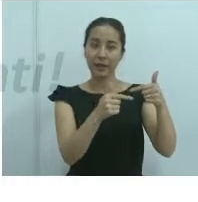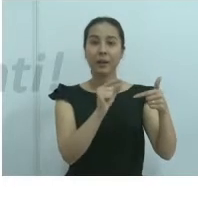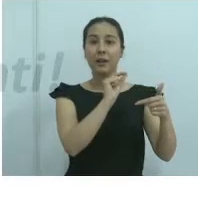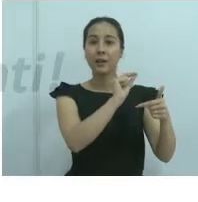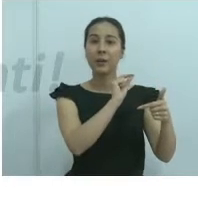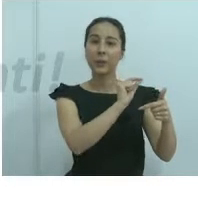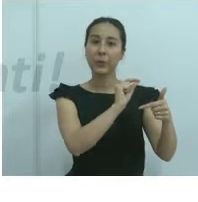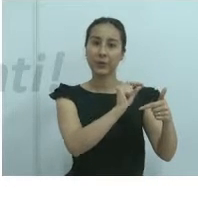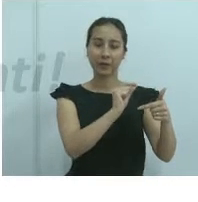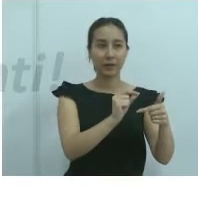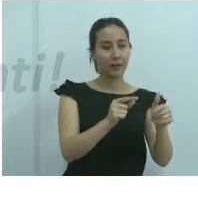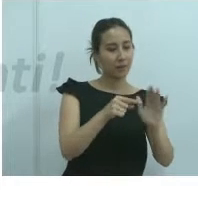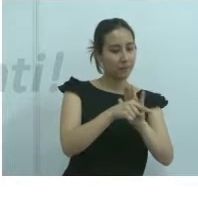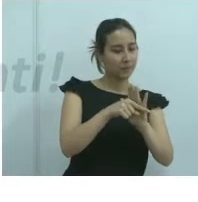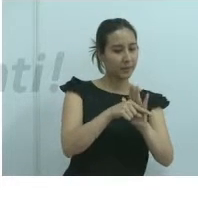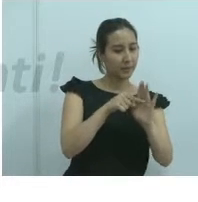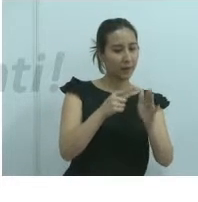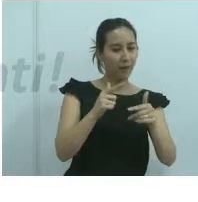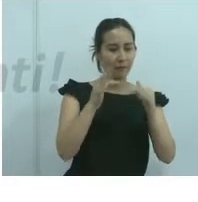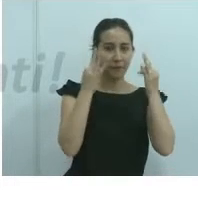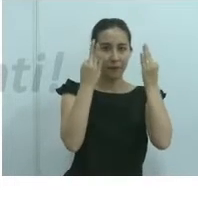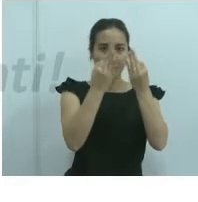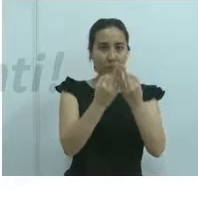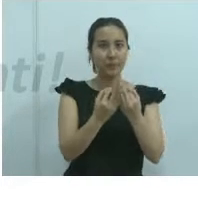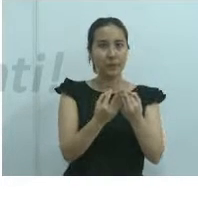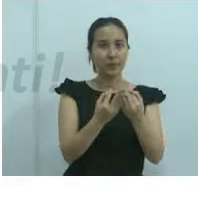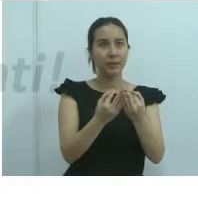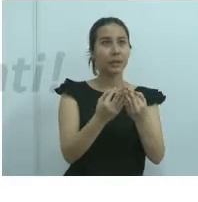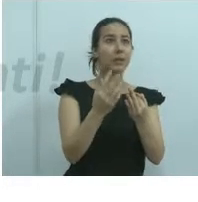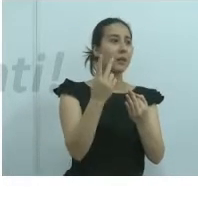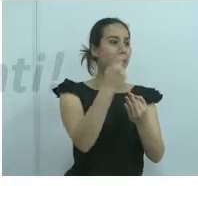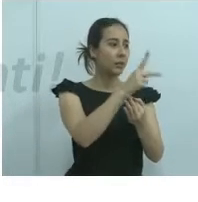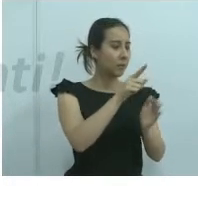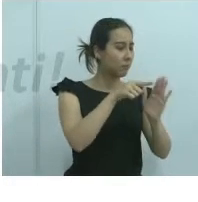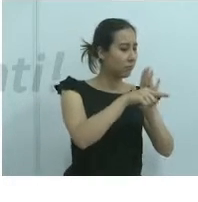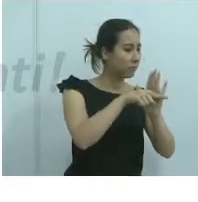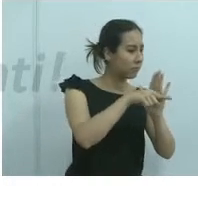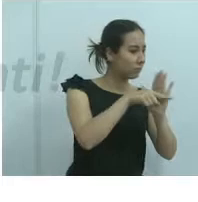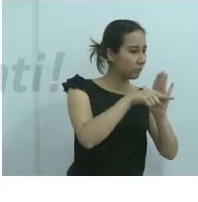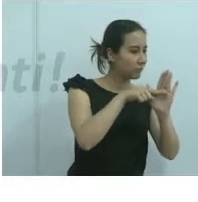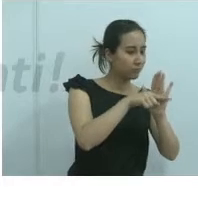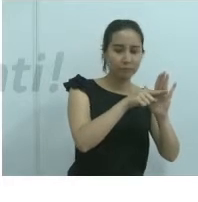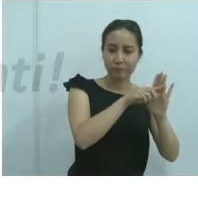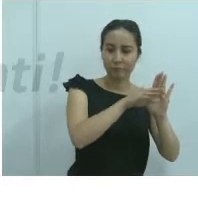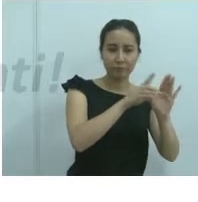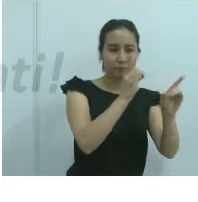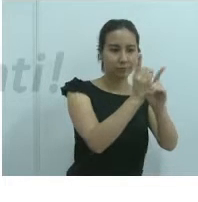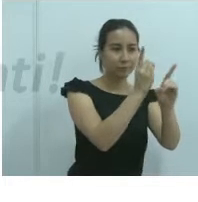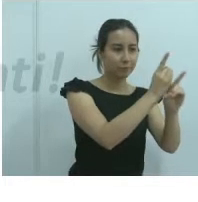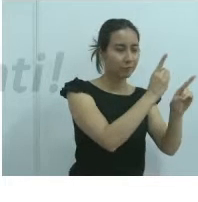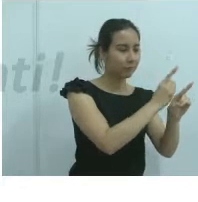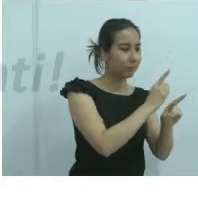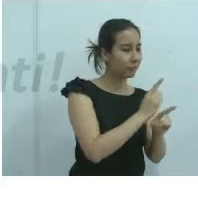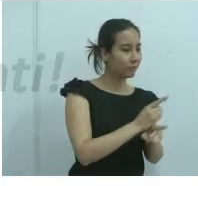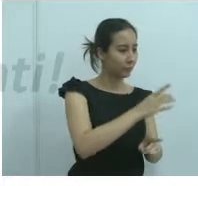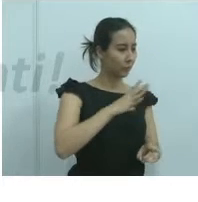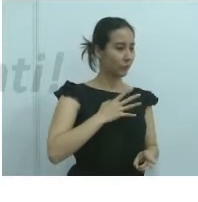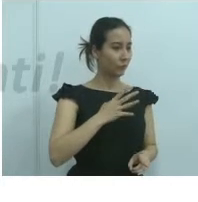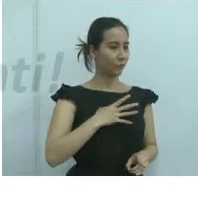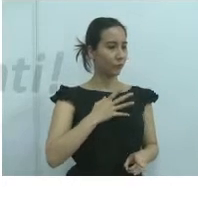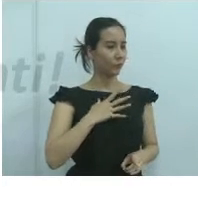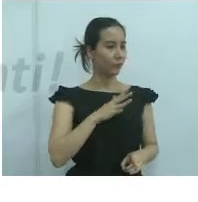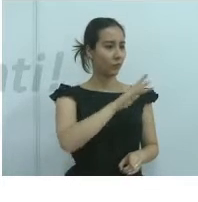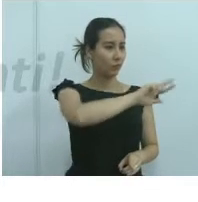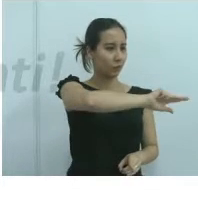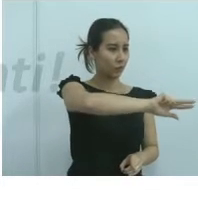trajetória da família cnn como um condutor de uma história comum àqueles que movido pelas necessidades pela coragem estimados pelas